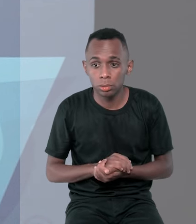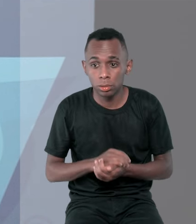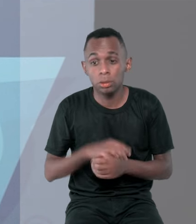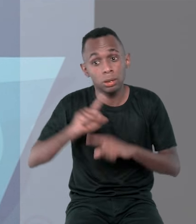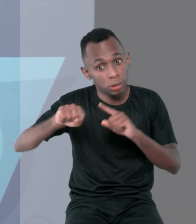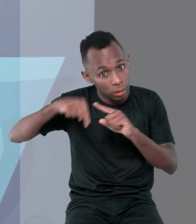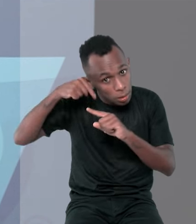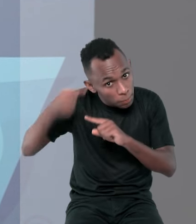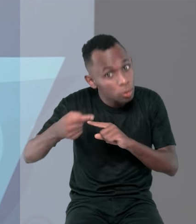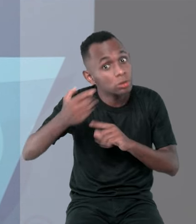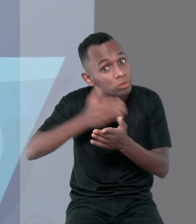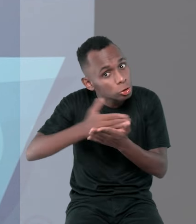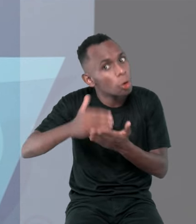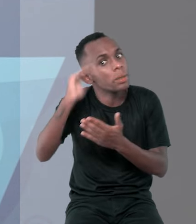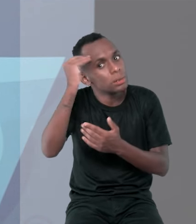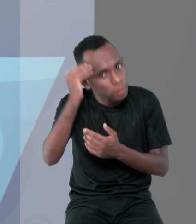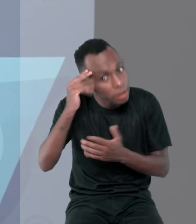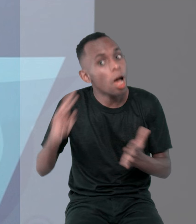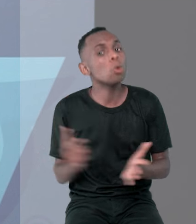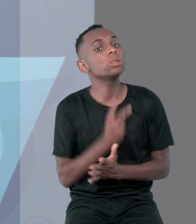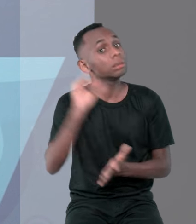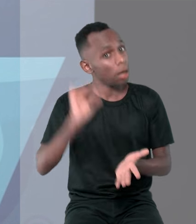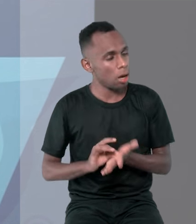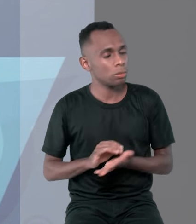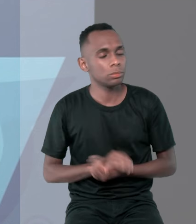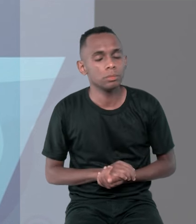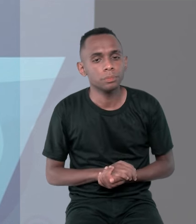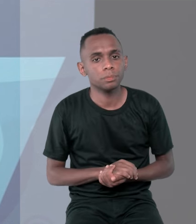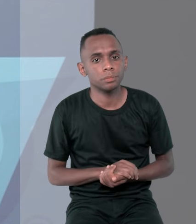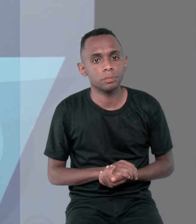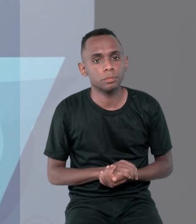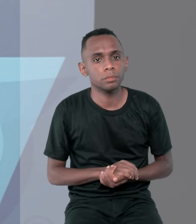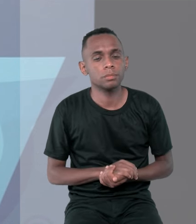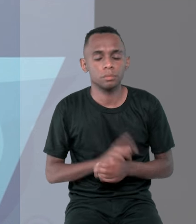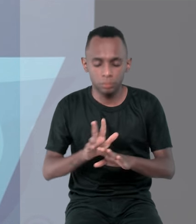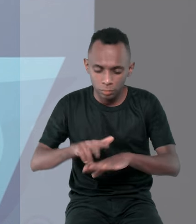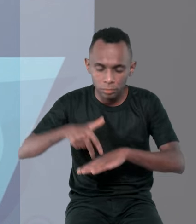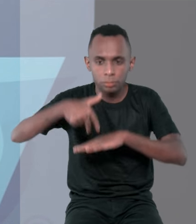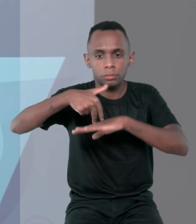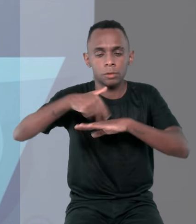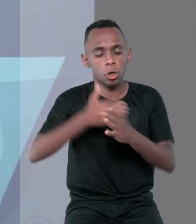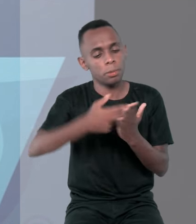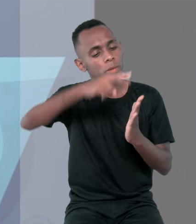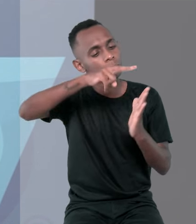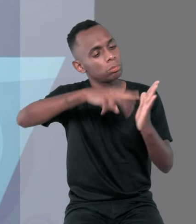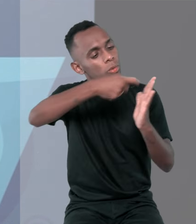a pouco eles iam começar a entender o que estava acontecendo. Você levantou e começou a ler o